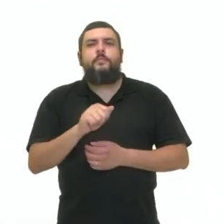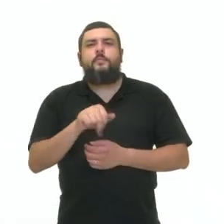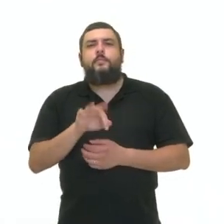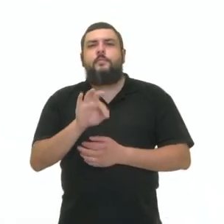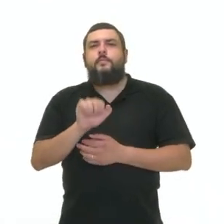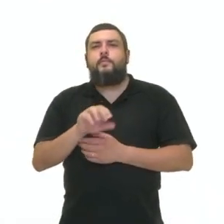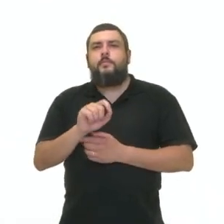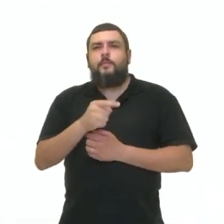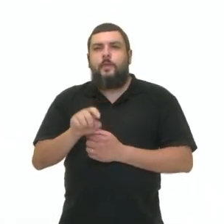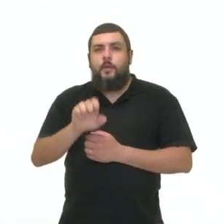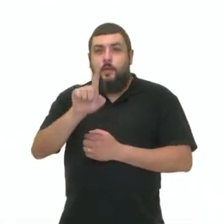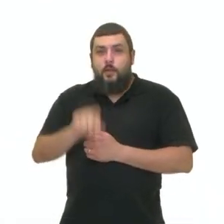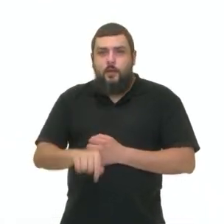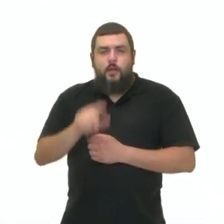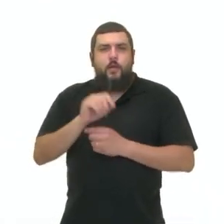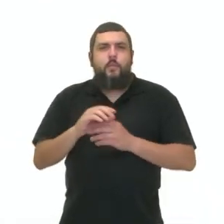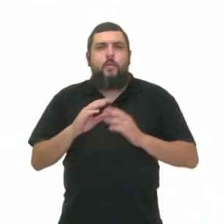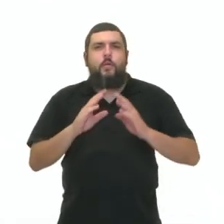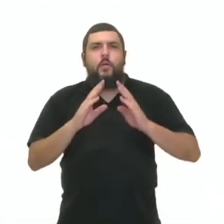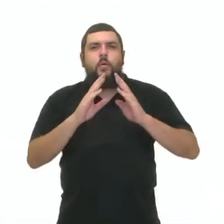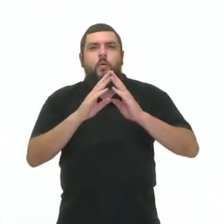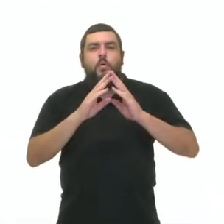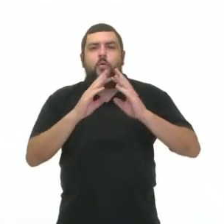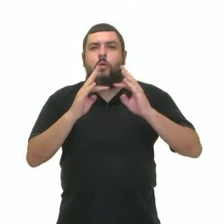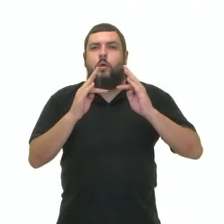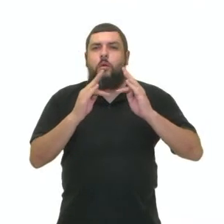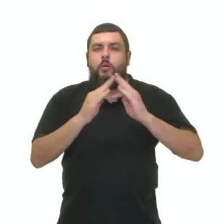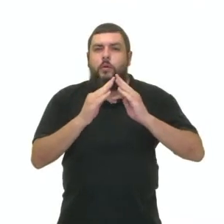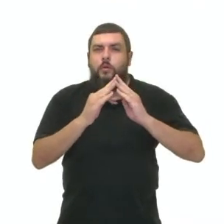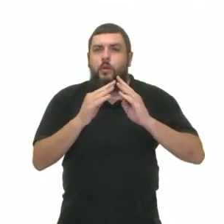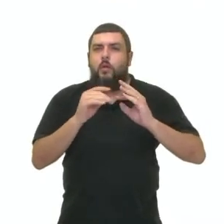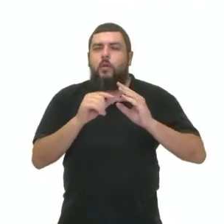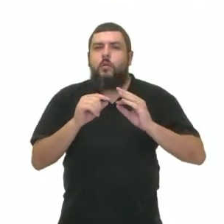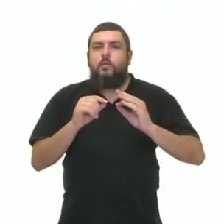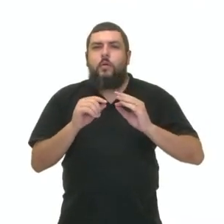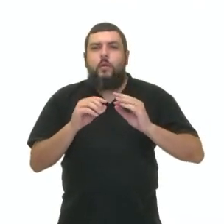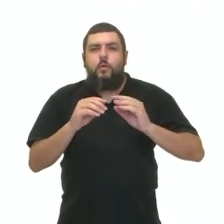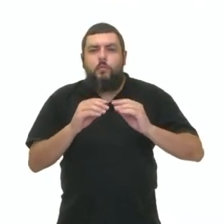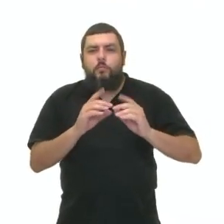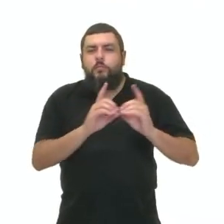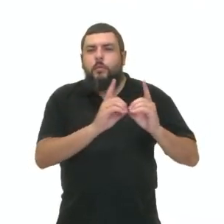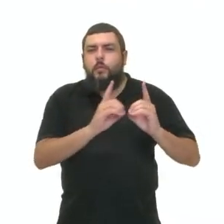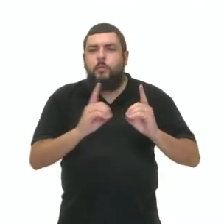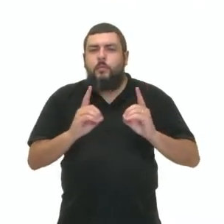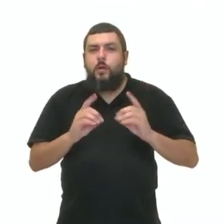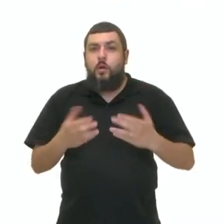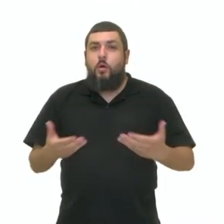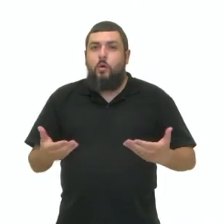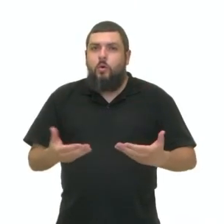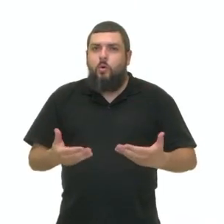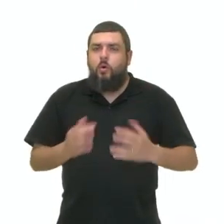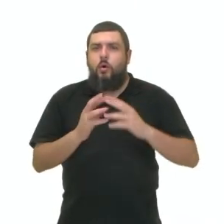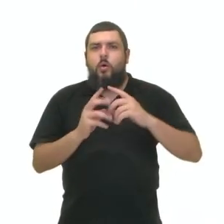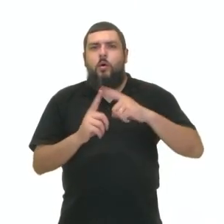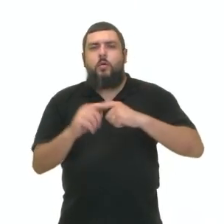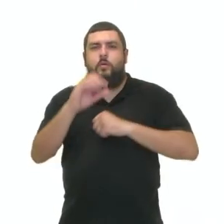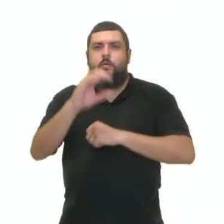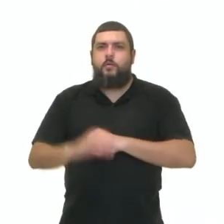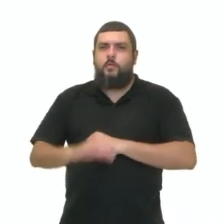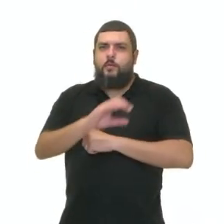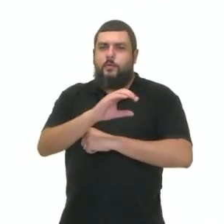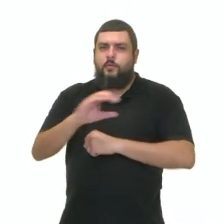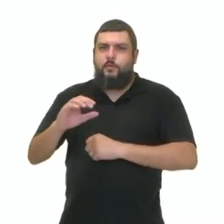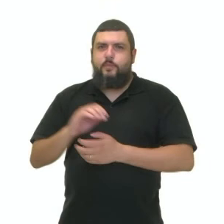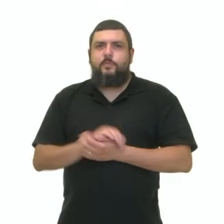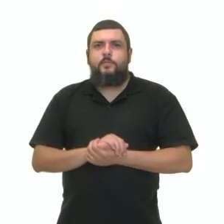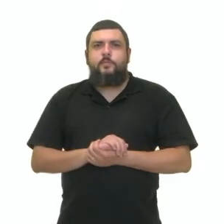a todos os deuses romanos. Hoje se tornou uma igreja católica, sendo a Basílica de Santa Maria e os Mártires. E aí,